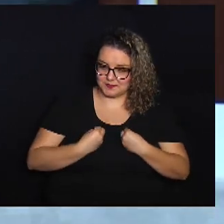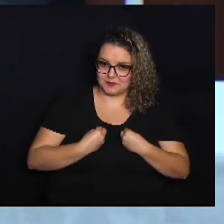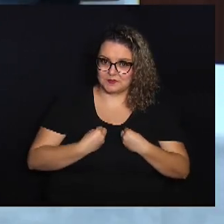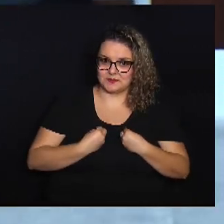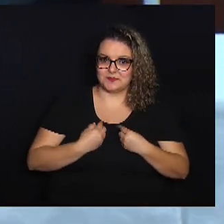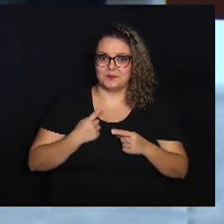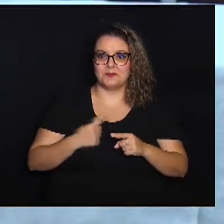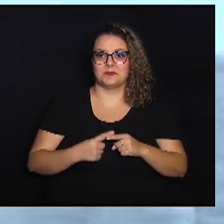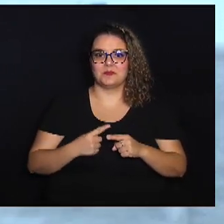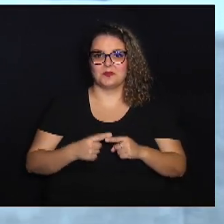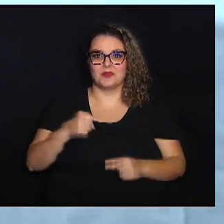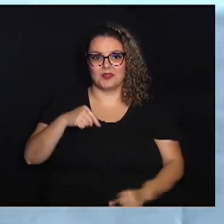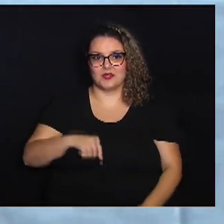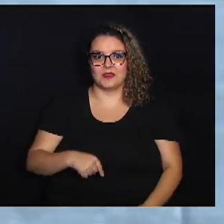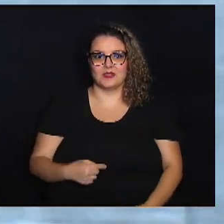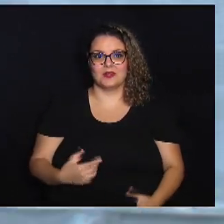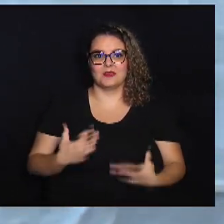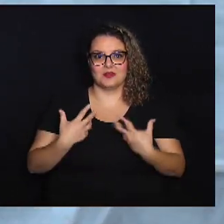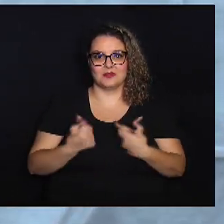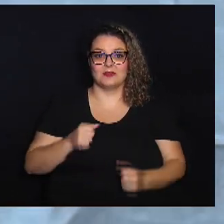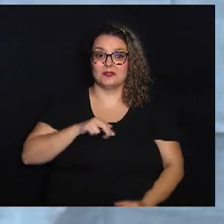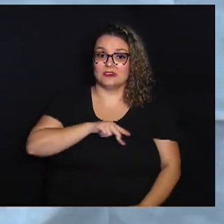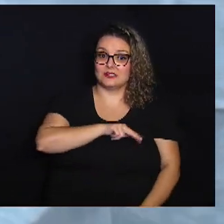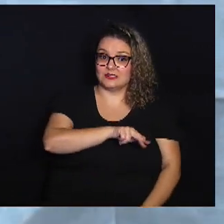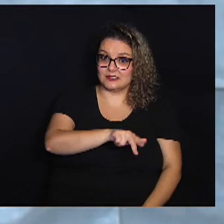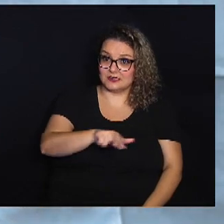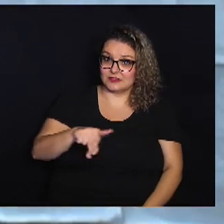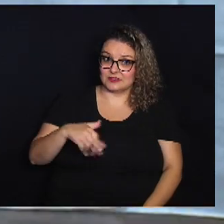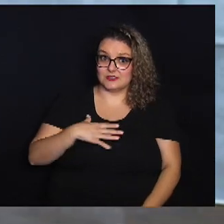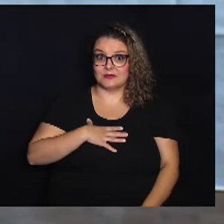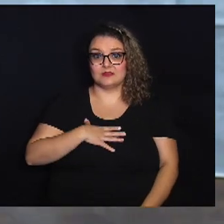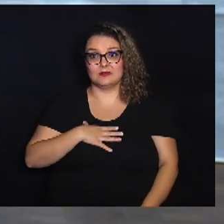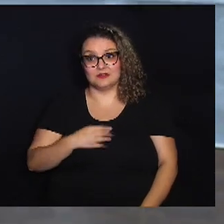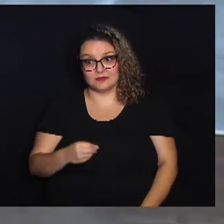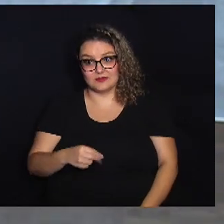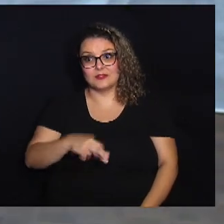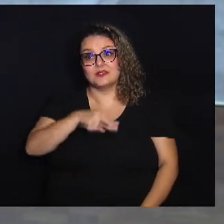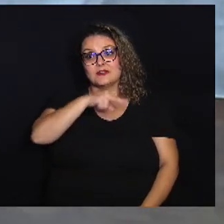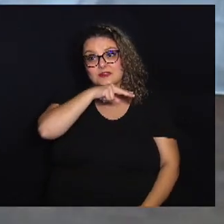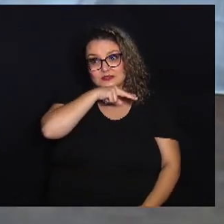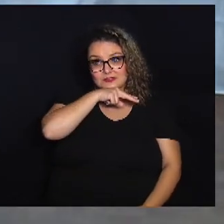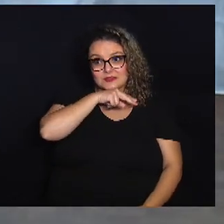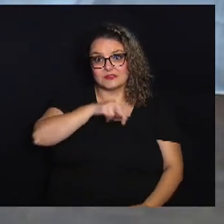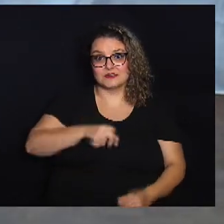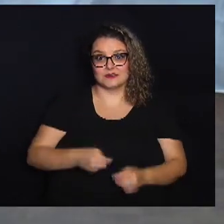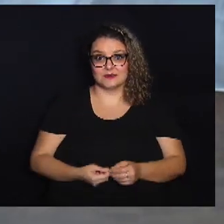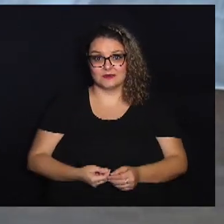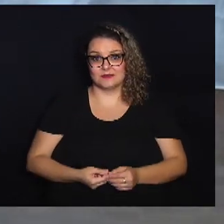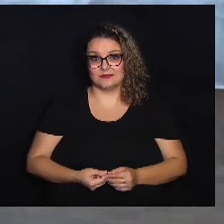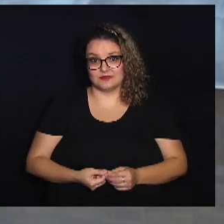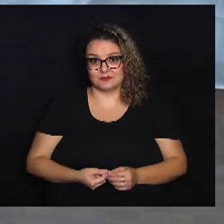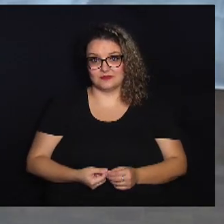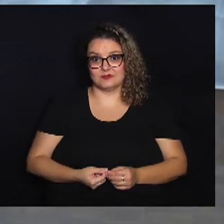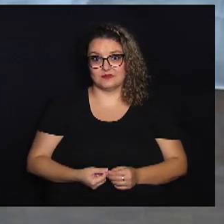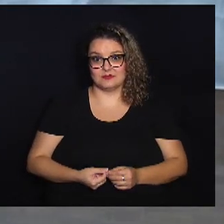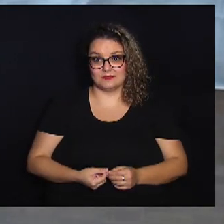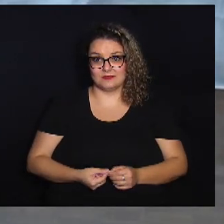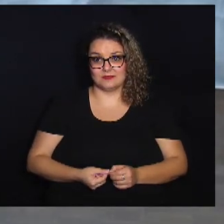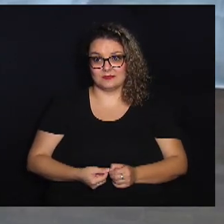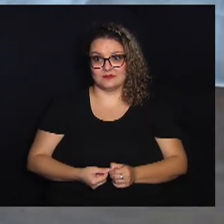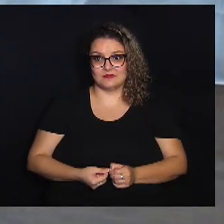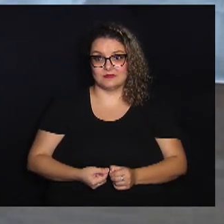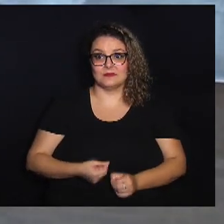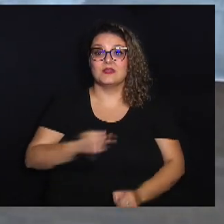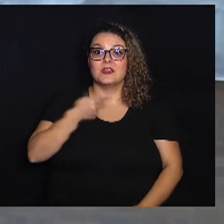porque aqui eu ganhei irmãos, filhos e netos. E falo isso com